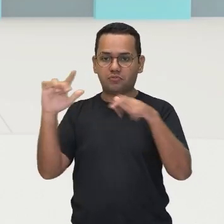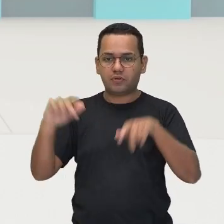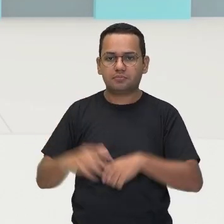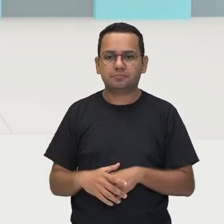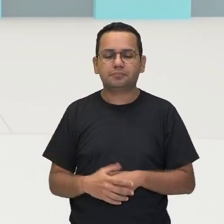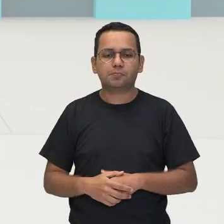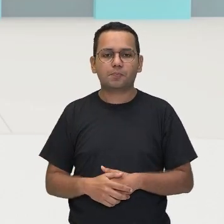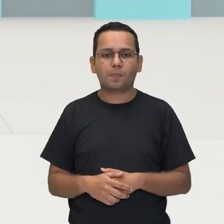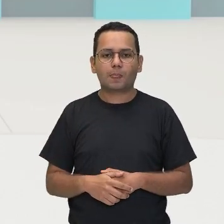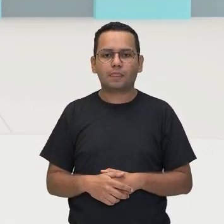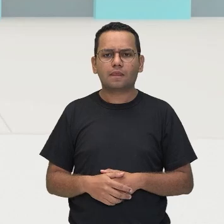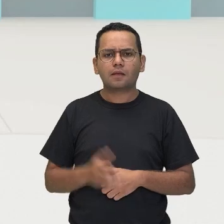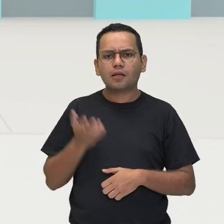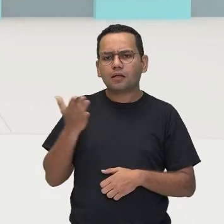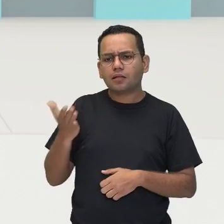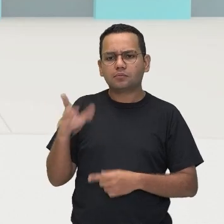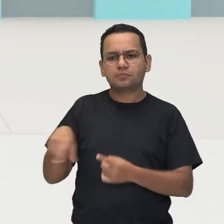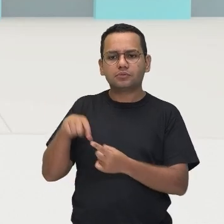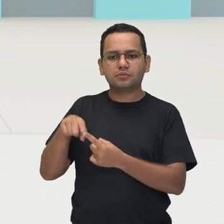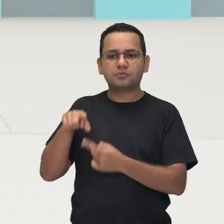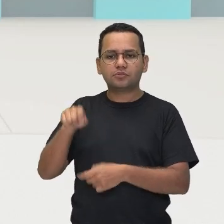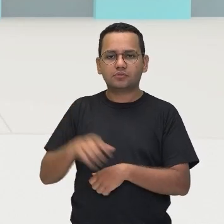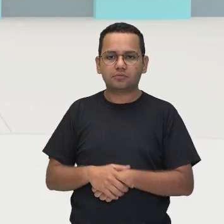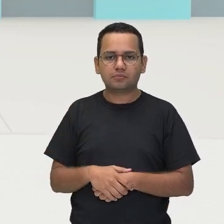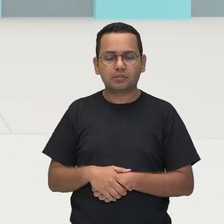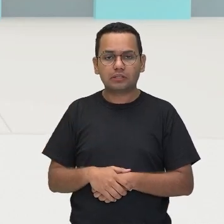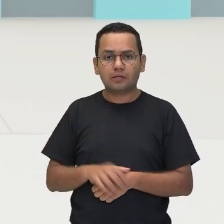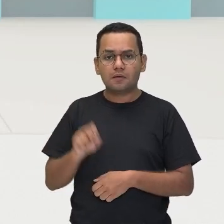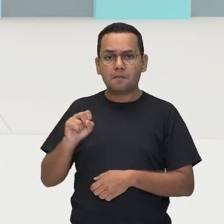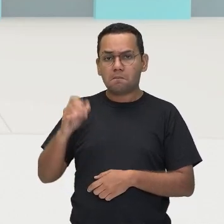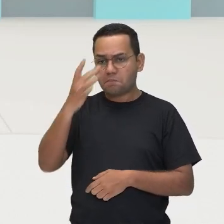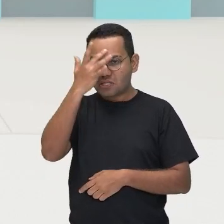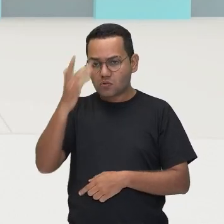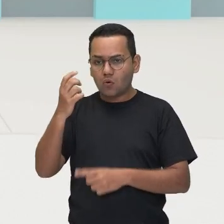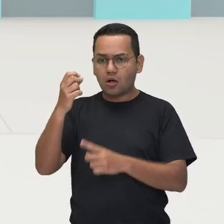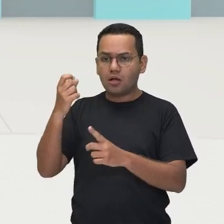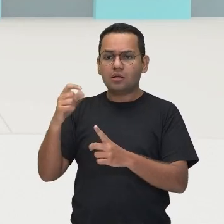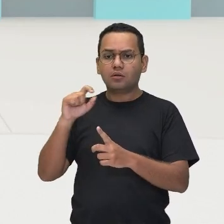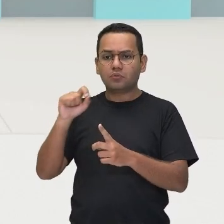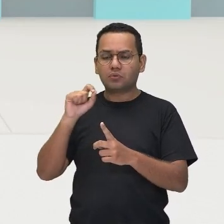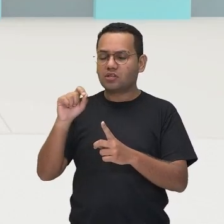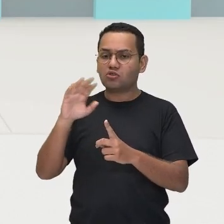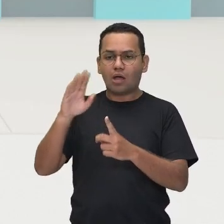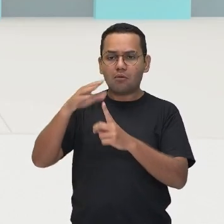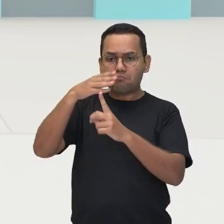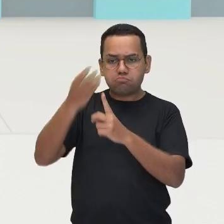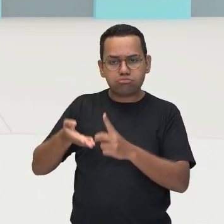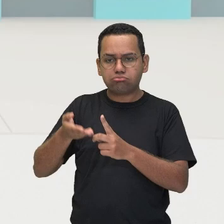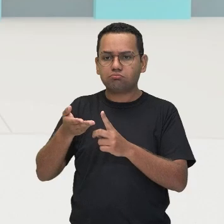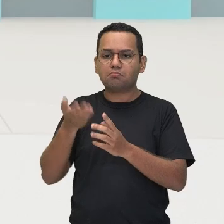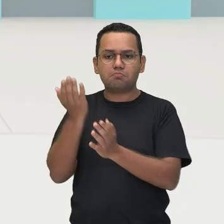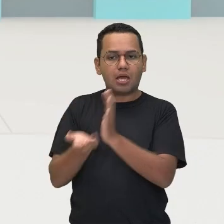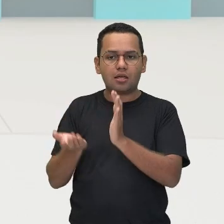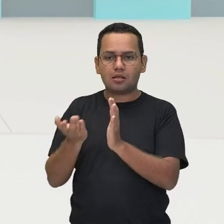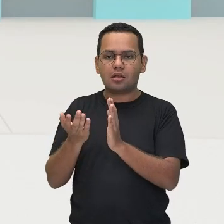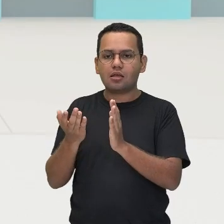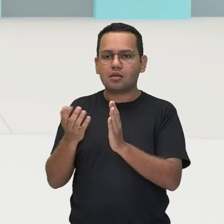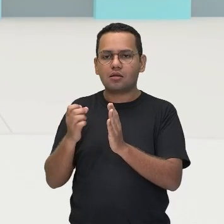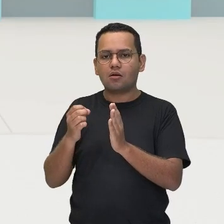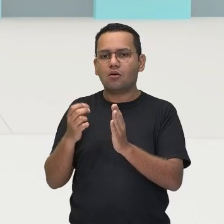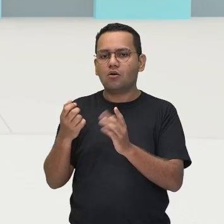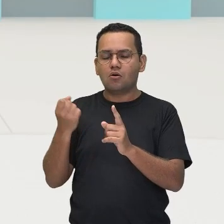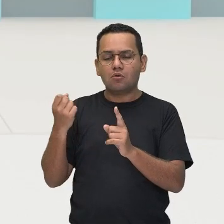principal dessa luta é nocautear o adversário e continuando Nesse contexto das lutas agora